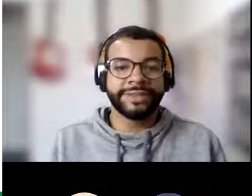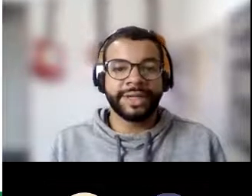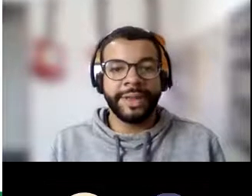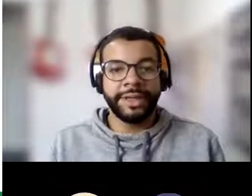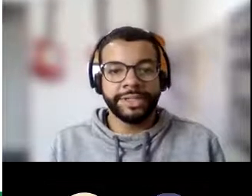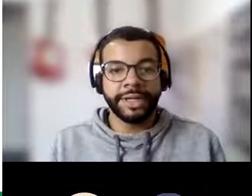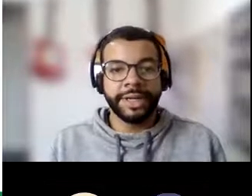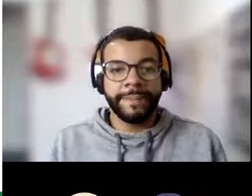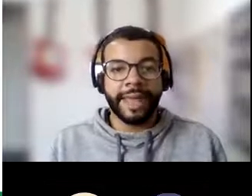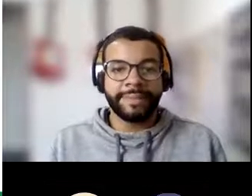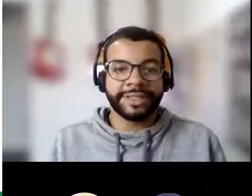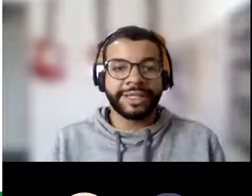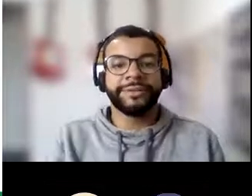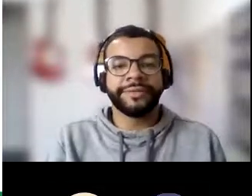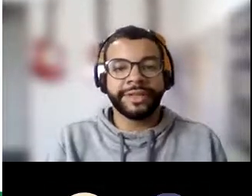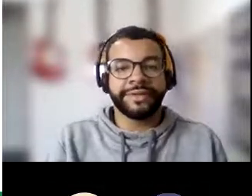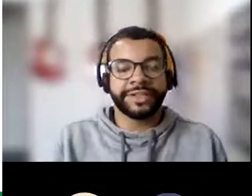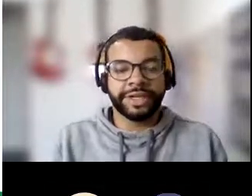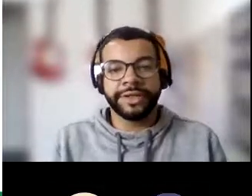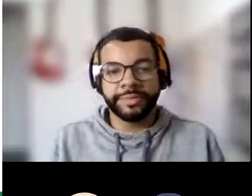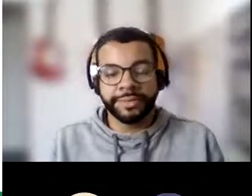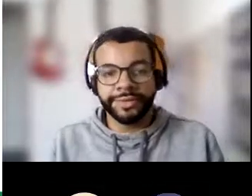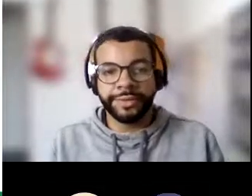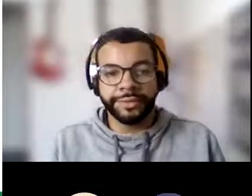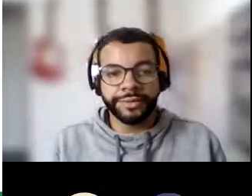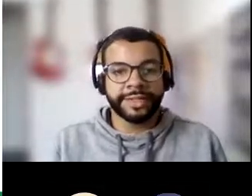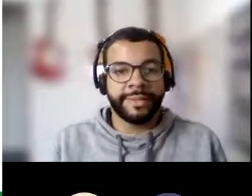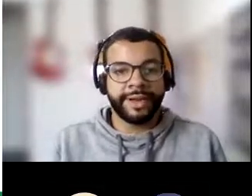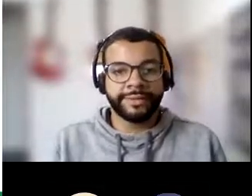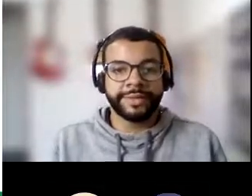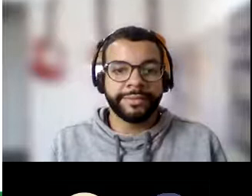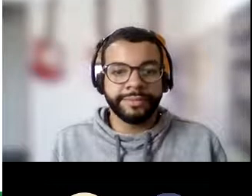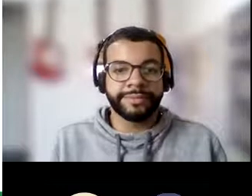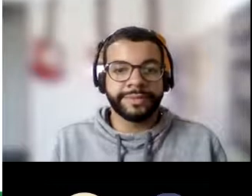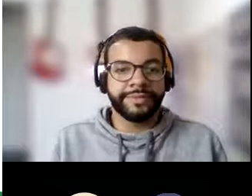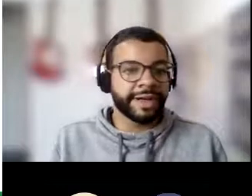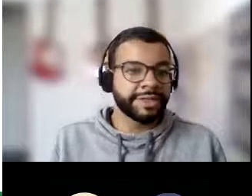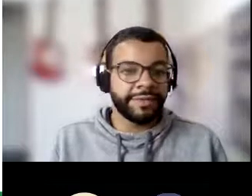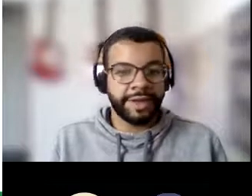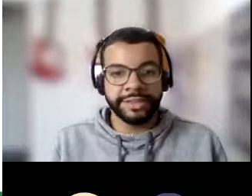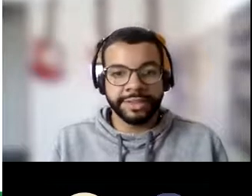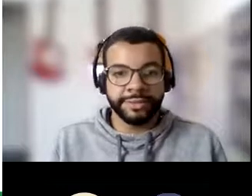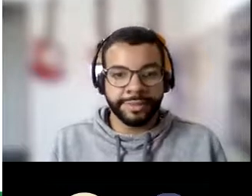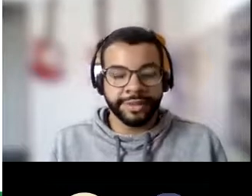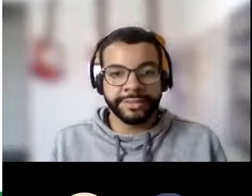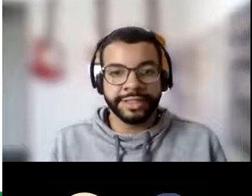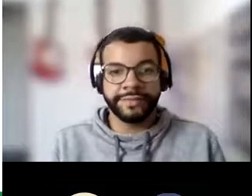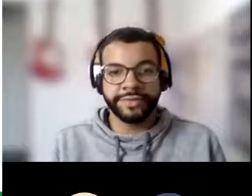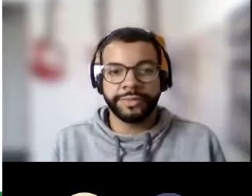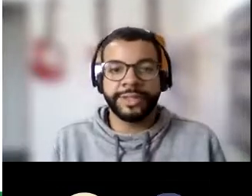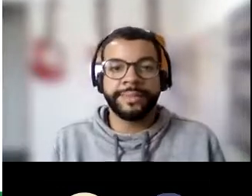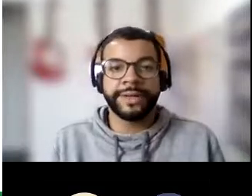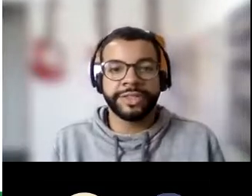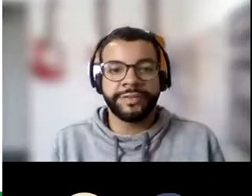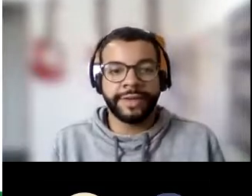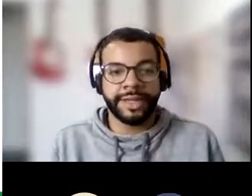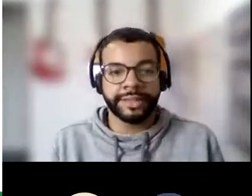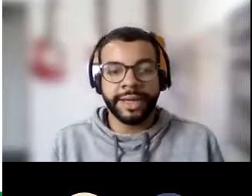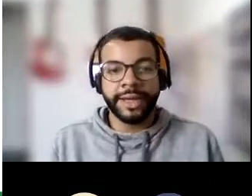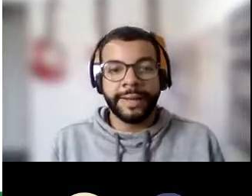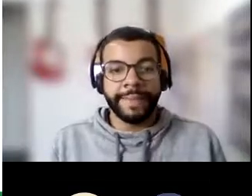aspas, simultaneamente, né? E pode ser que um não tenha fechado ainda, por isso que o outro já está aberto. Então, são vagas diferentes e são programas que vão suprir